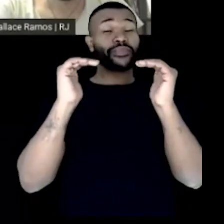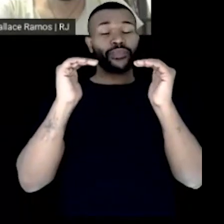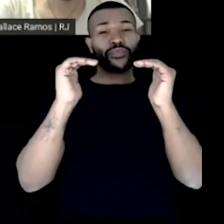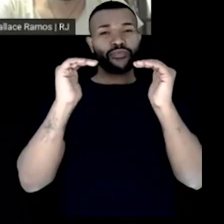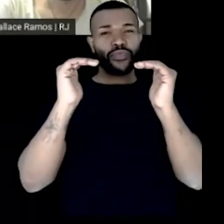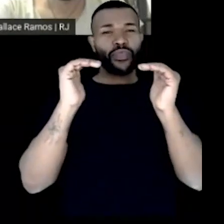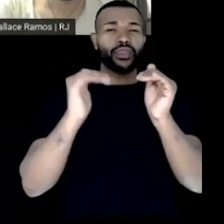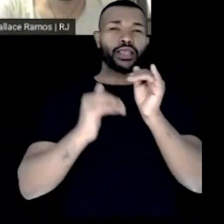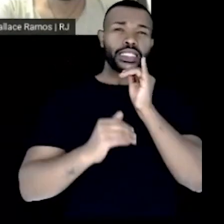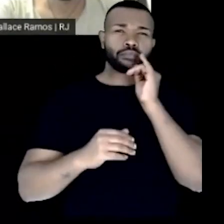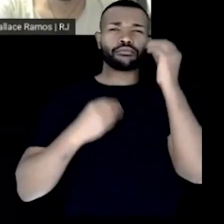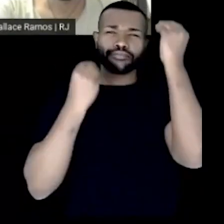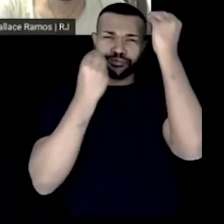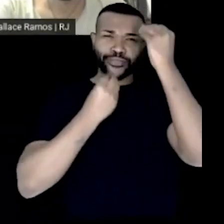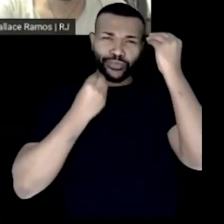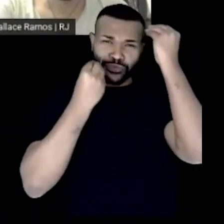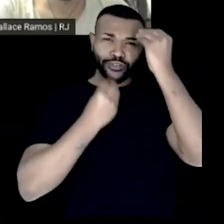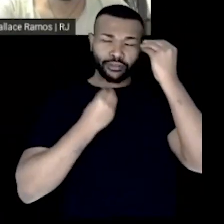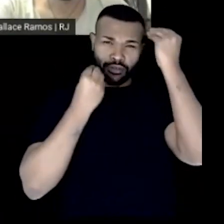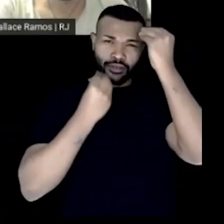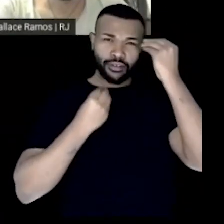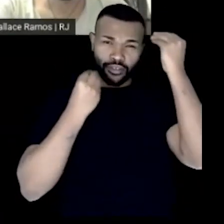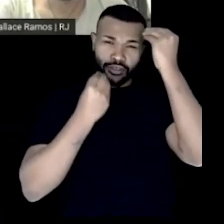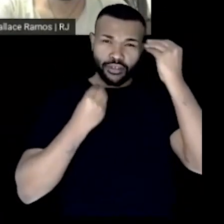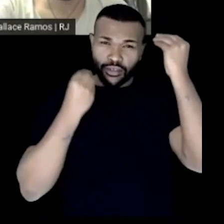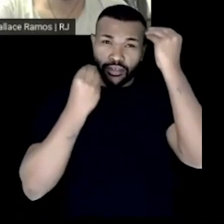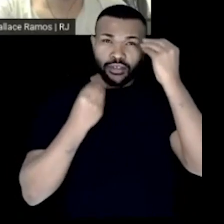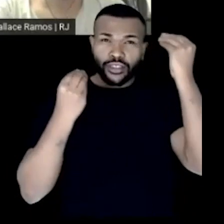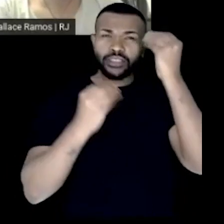muito o fato de que, por mais que a sexualidade seja algo que